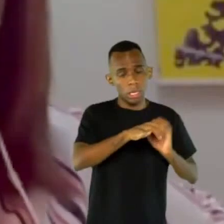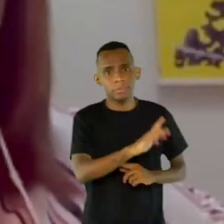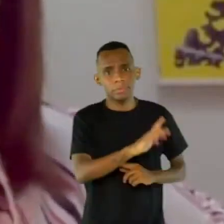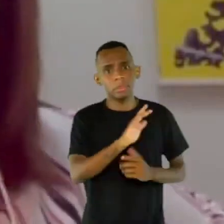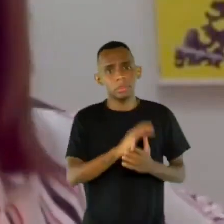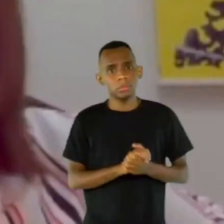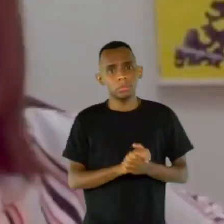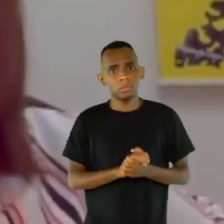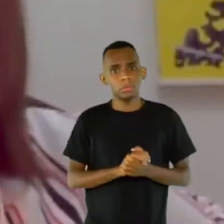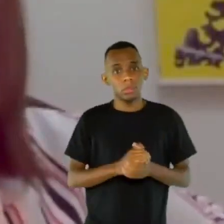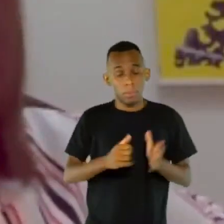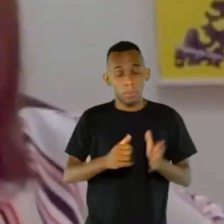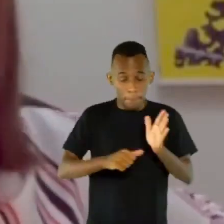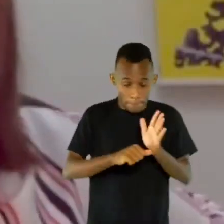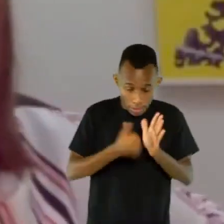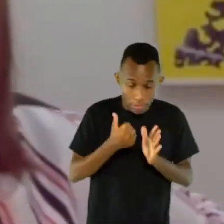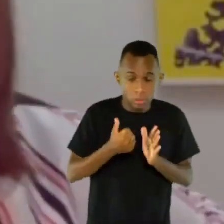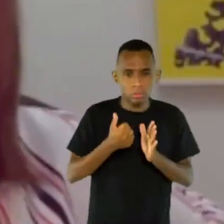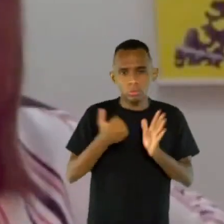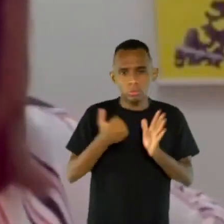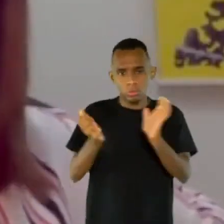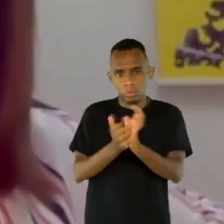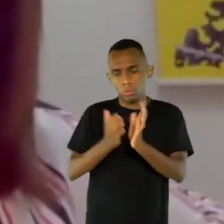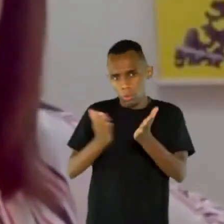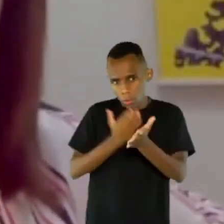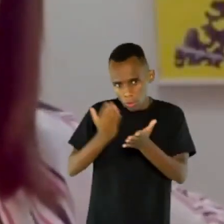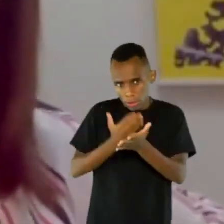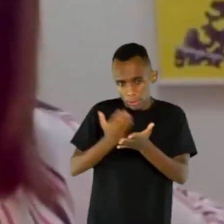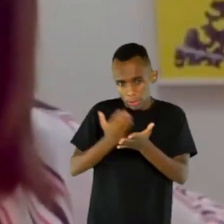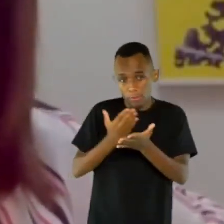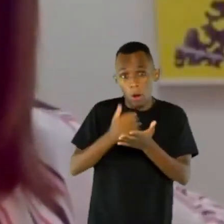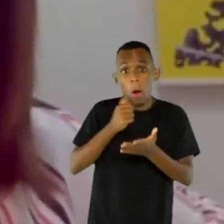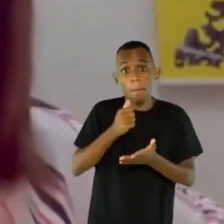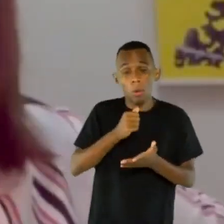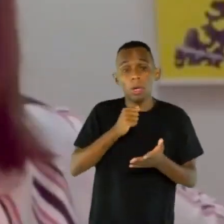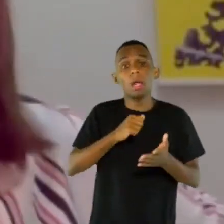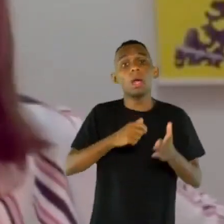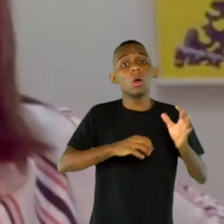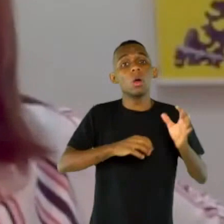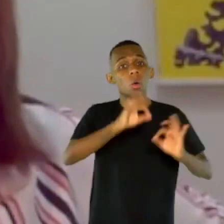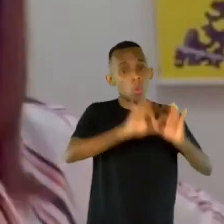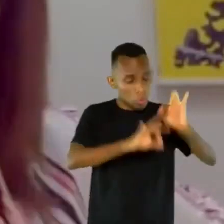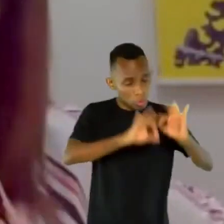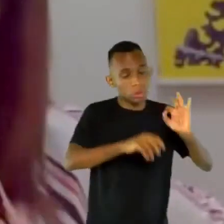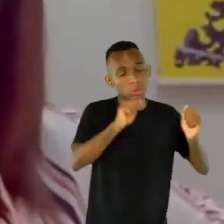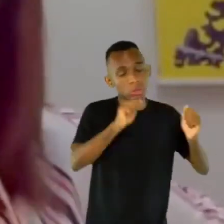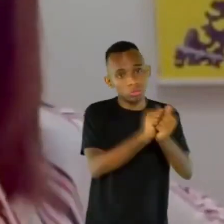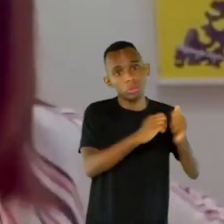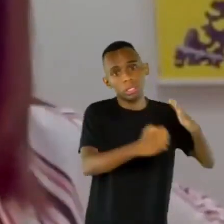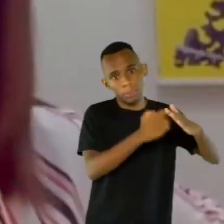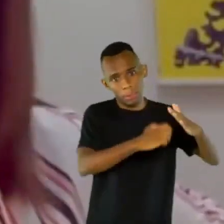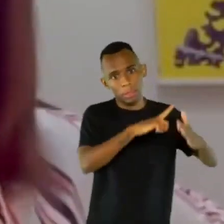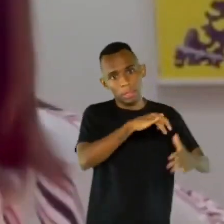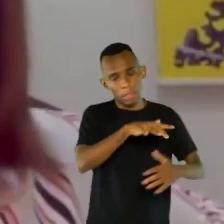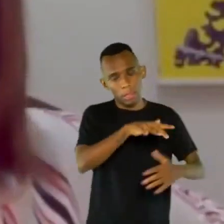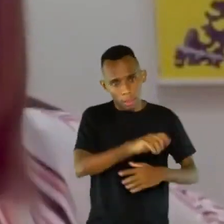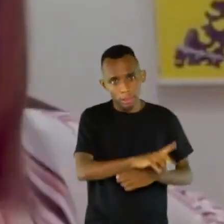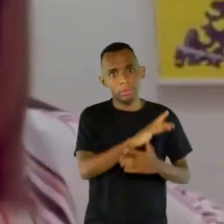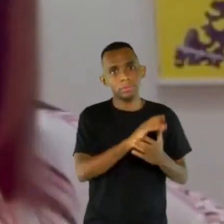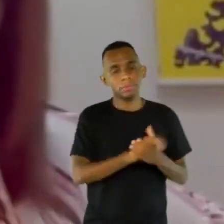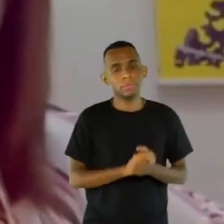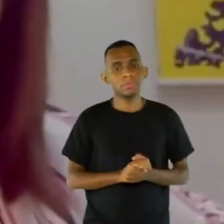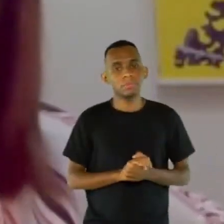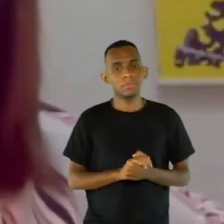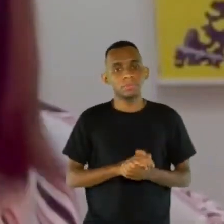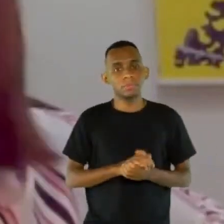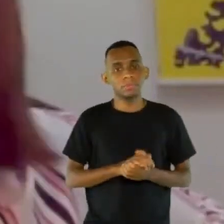o primeiro livro dessa nossa parceria, estou deixando a Rocco e indo para a Leia Brasil, com as minhas editoras